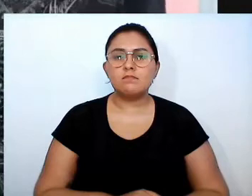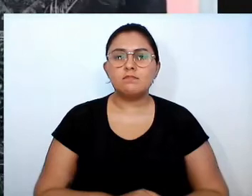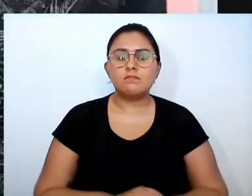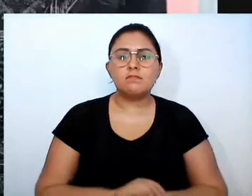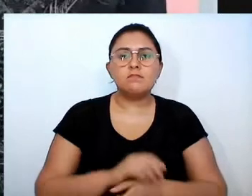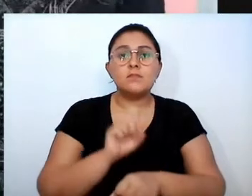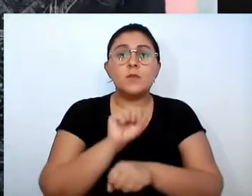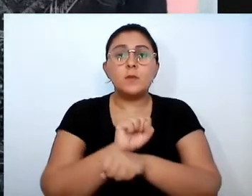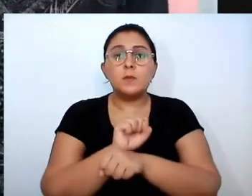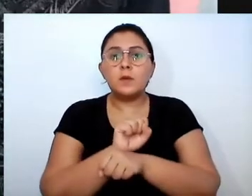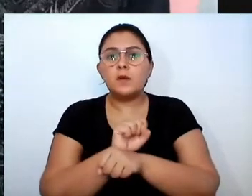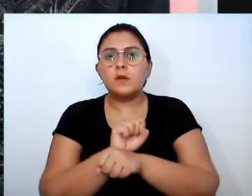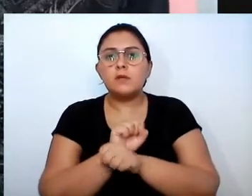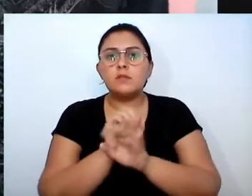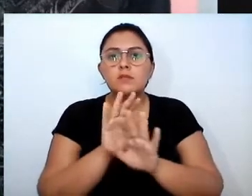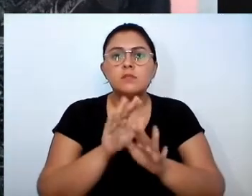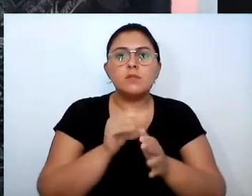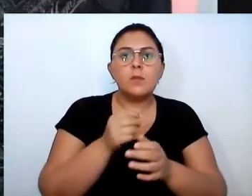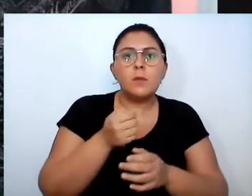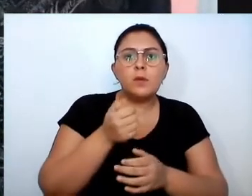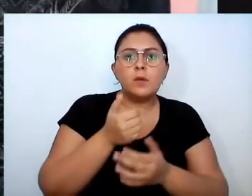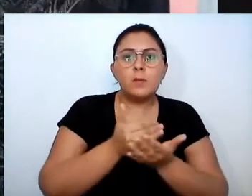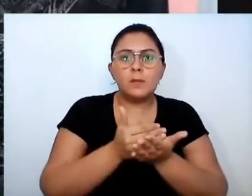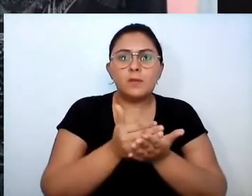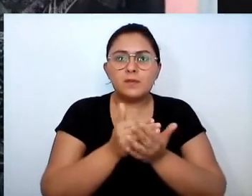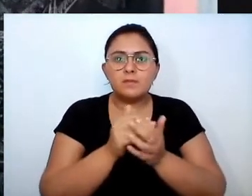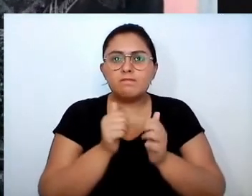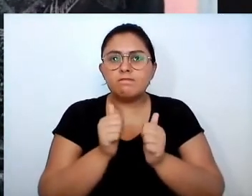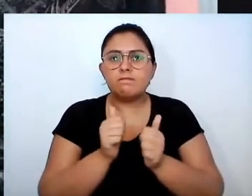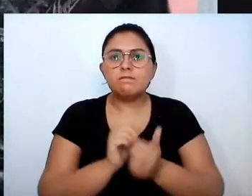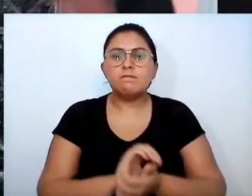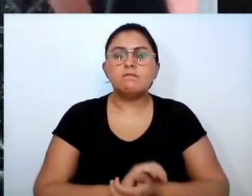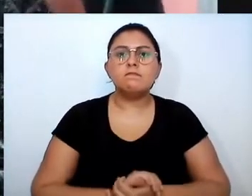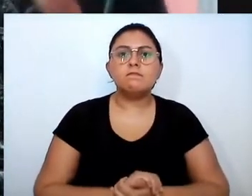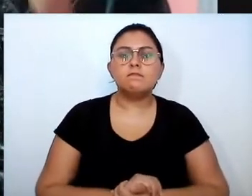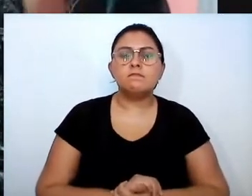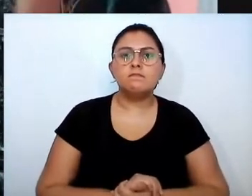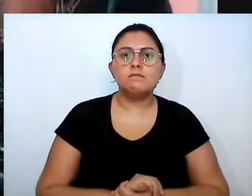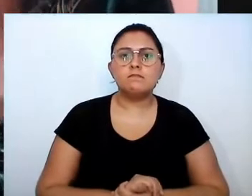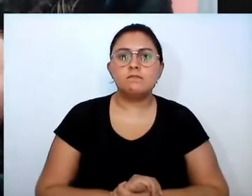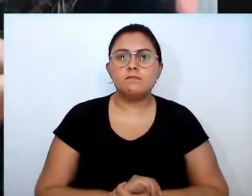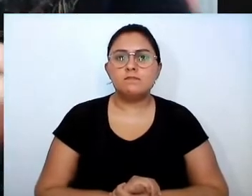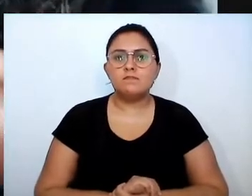Só aguardar um pouquinho para iniciar. Uhum.